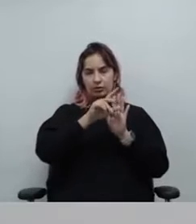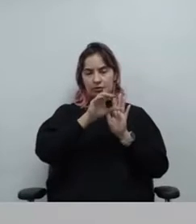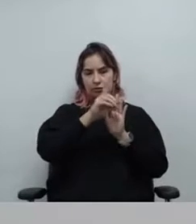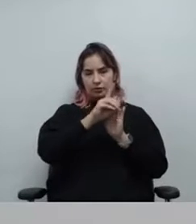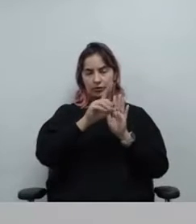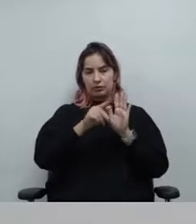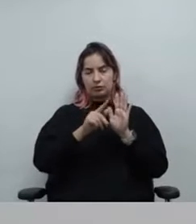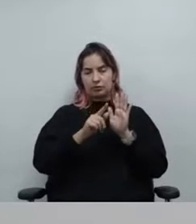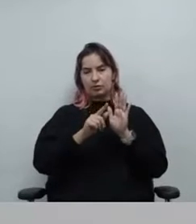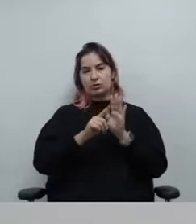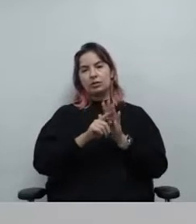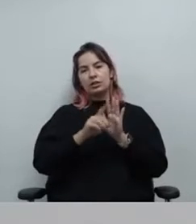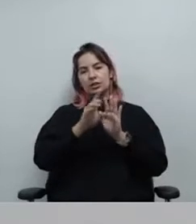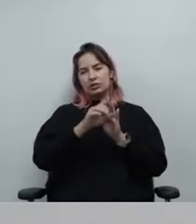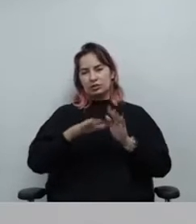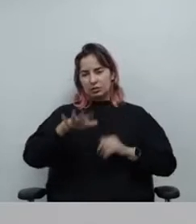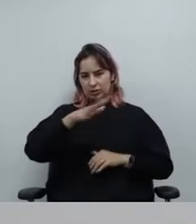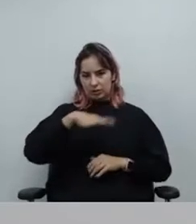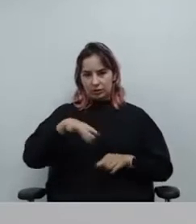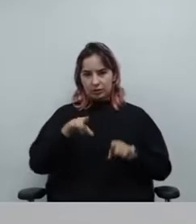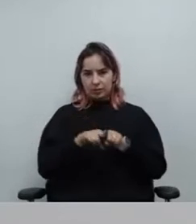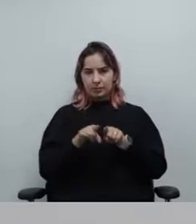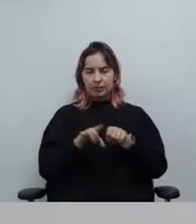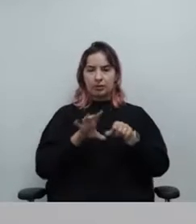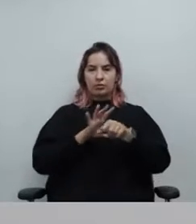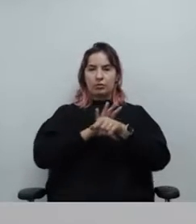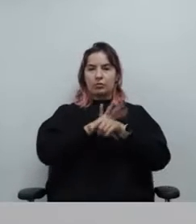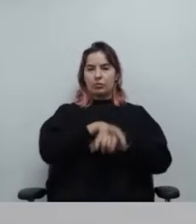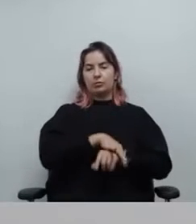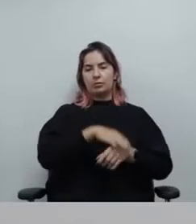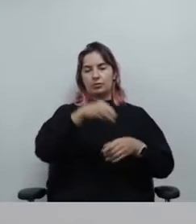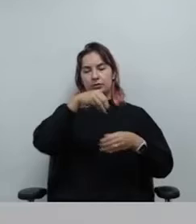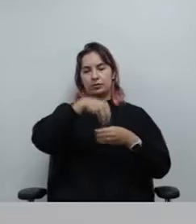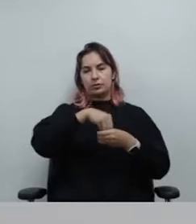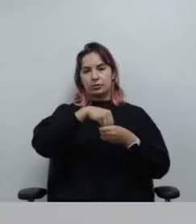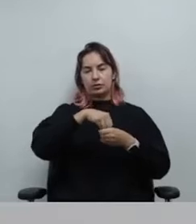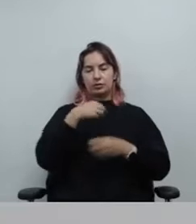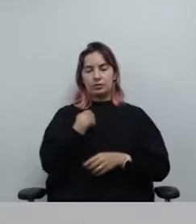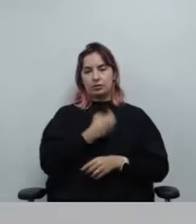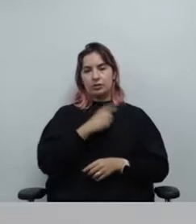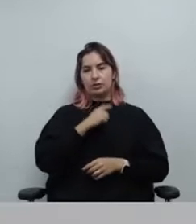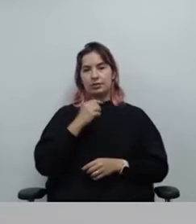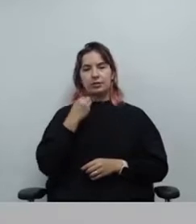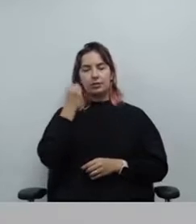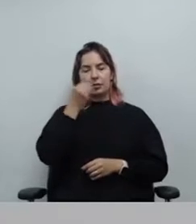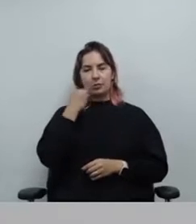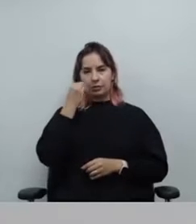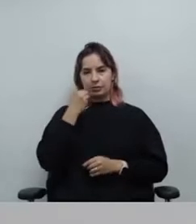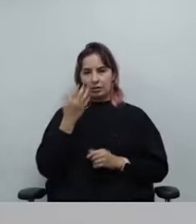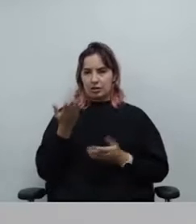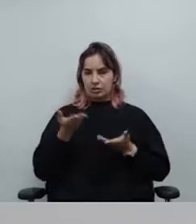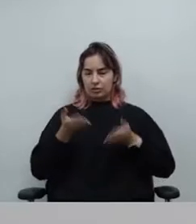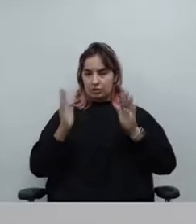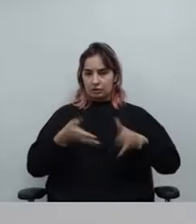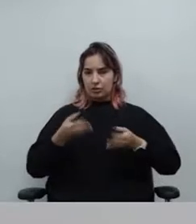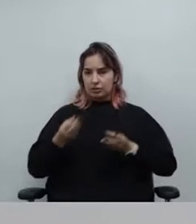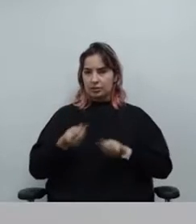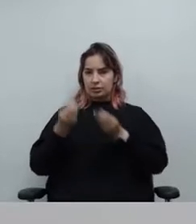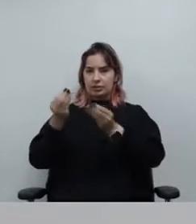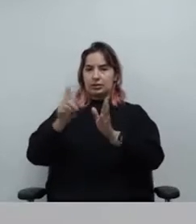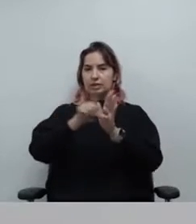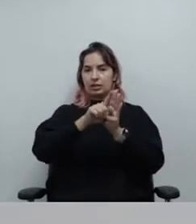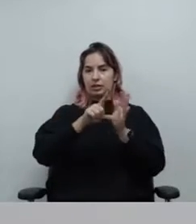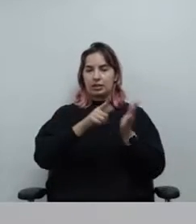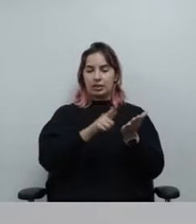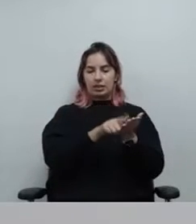né, mantendo esse compromisso com a relevância das eleições. Tivemos a oportunidade de imediato já entregar a lista tríplice